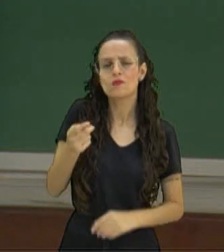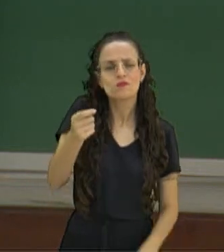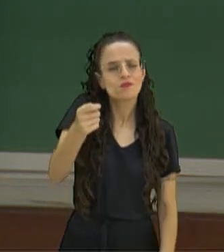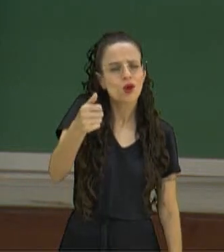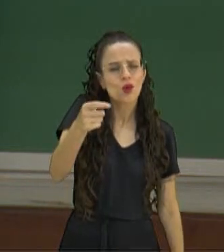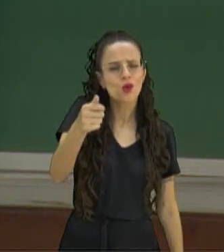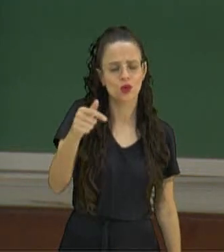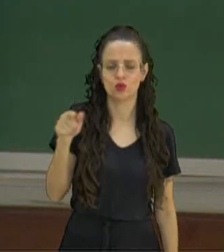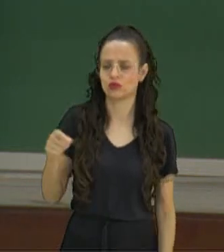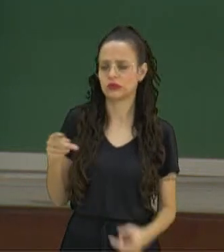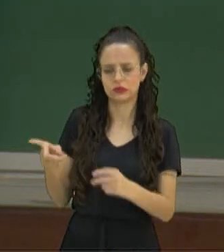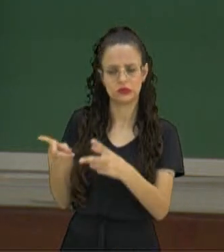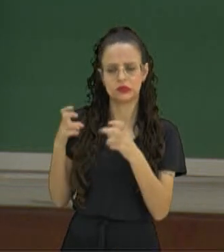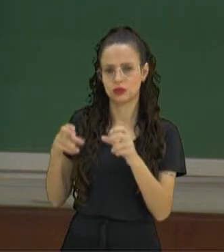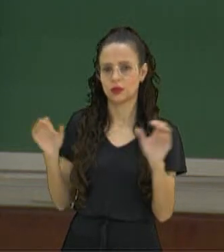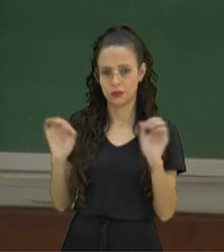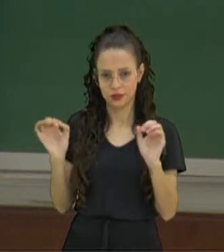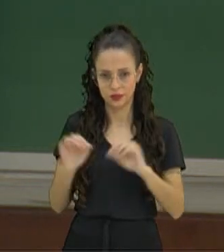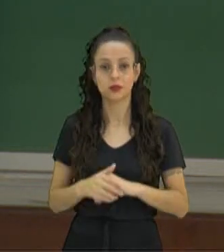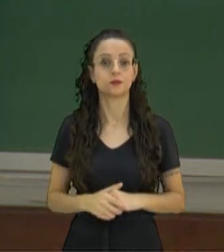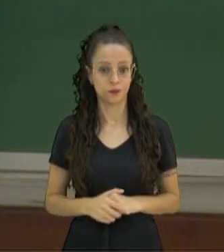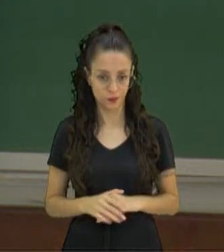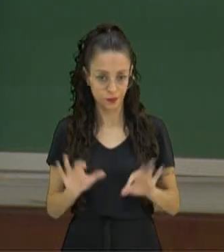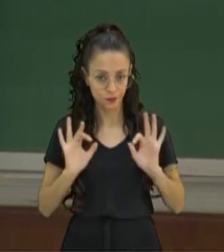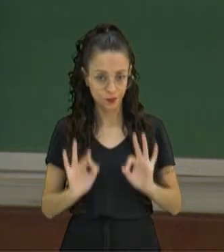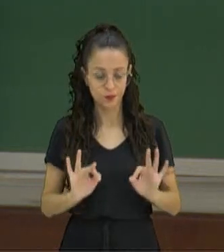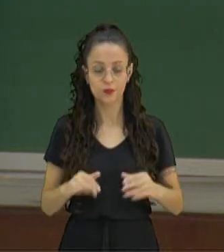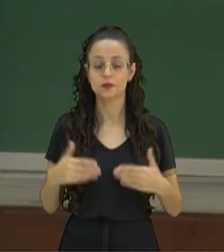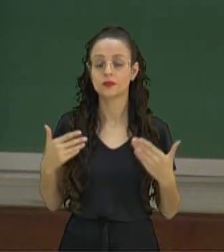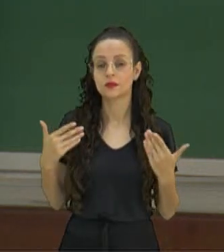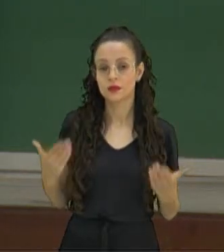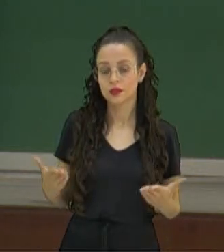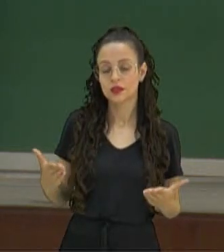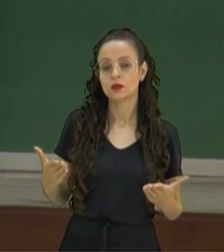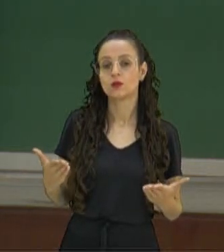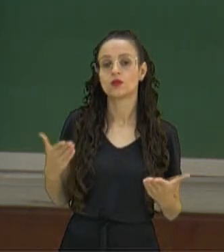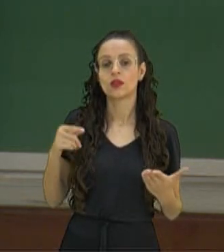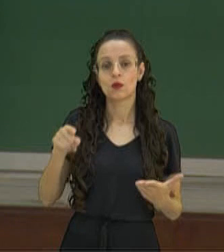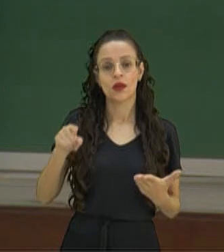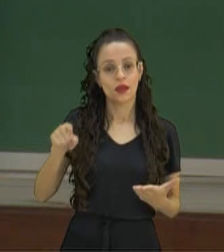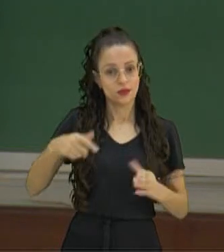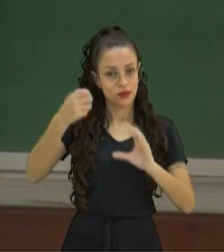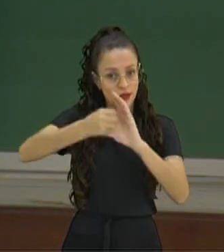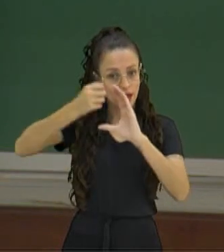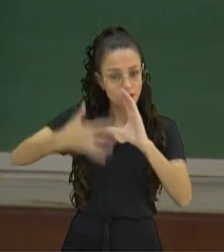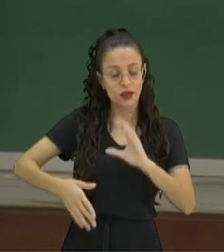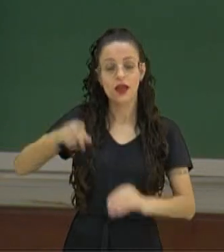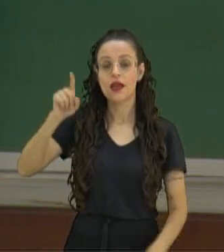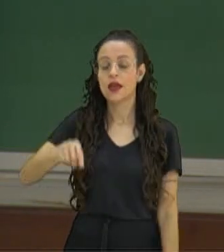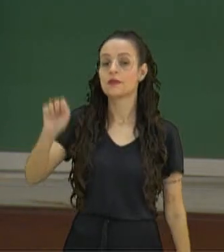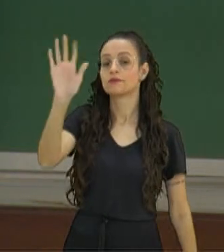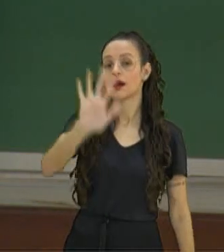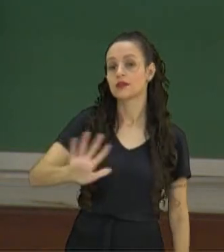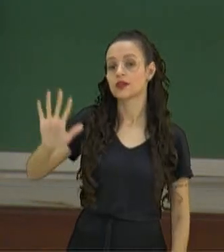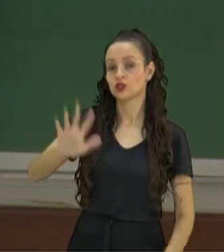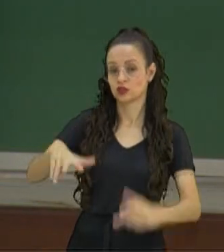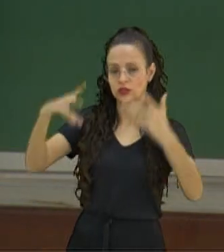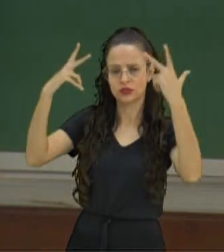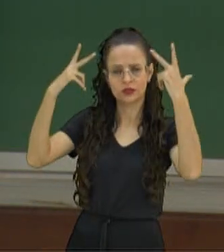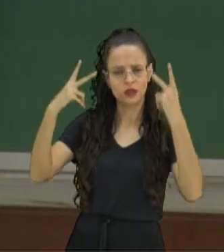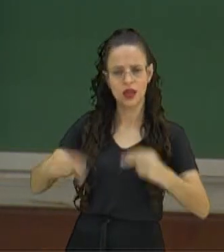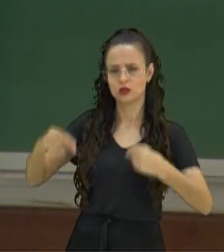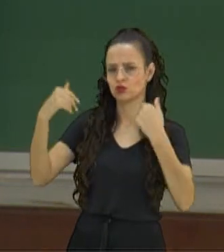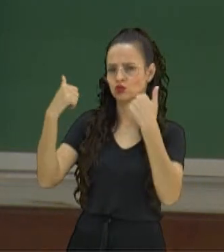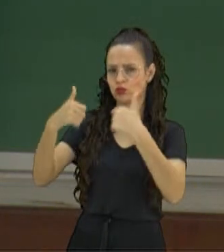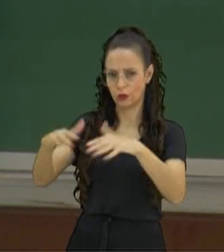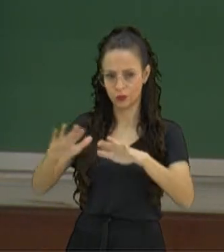mínima, que é imperceptível quase, certo? Então, quando eu tenho essas características, eu digo que é uma paisagem